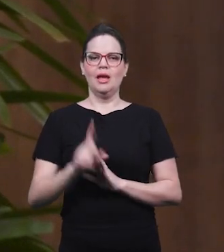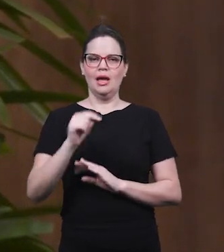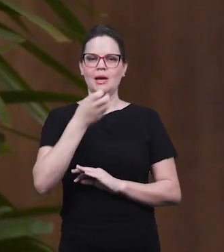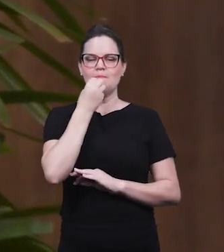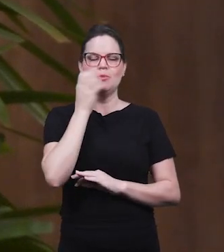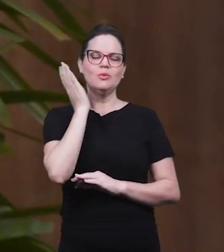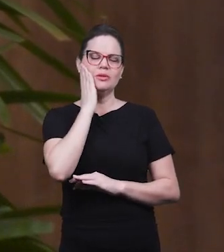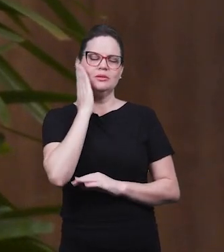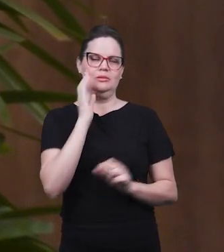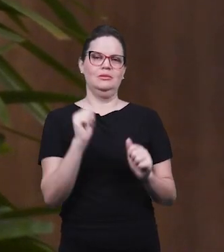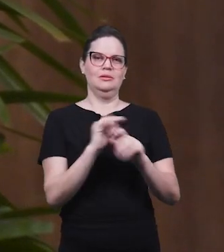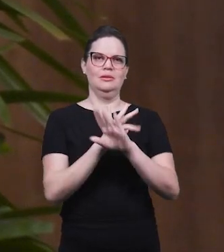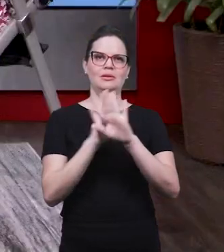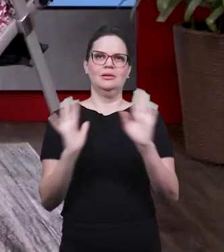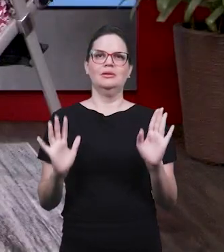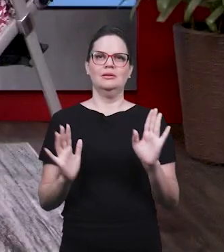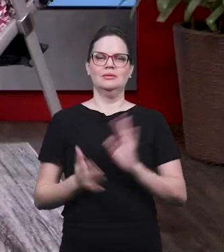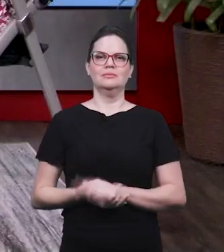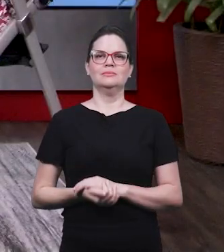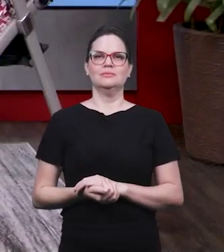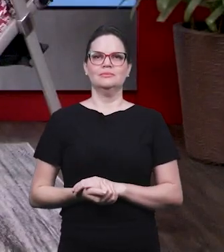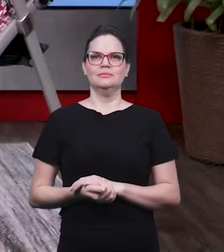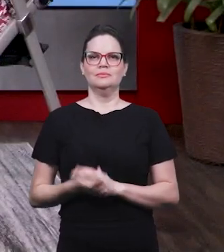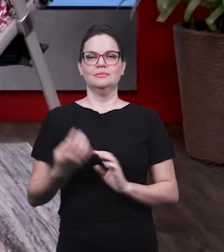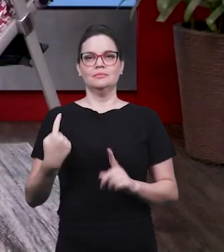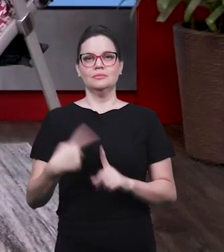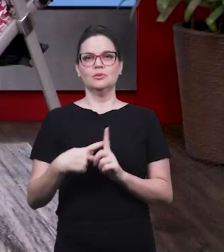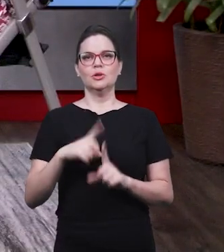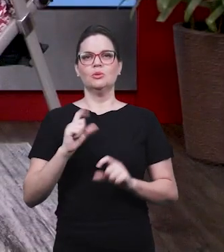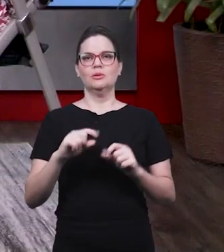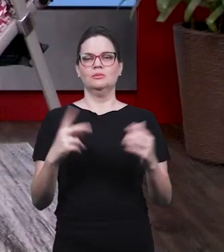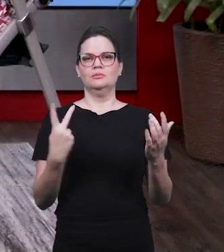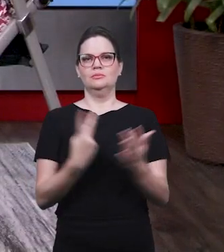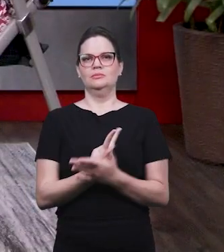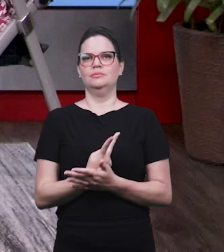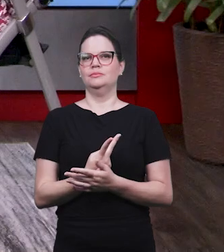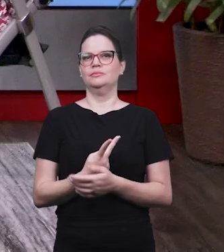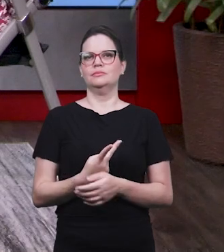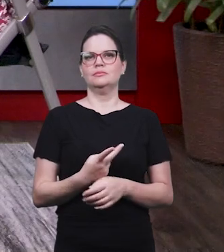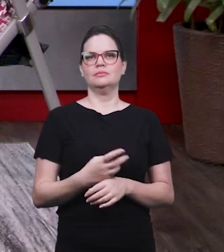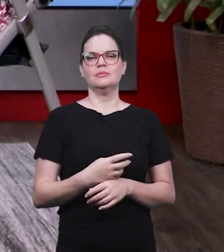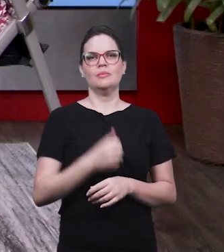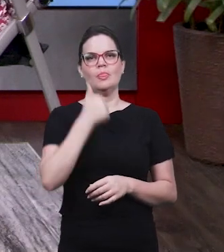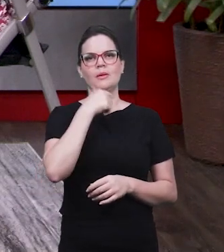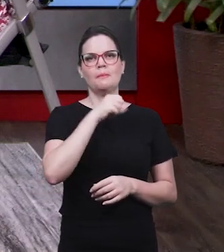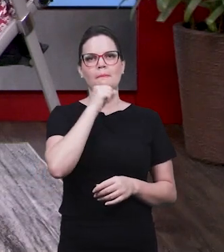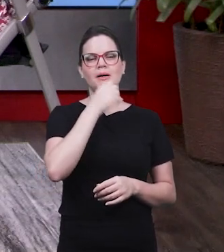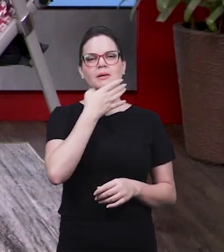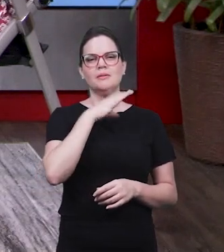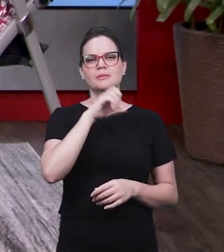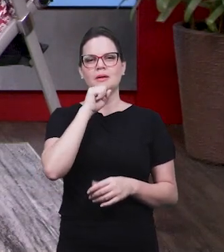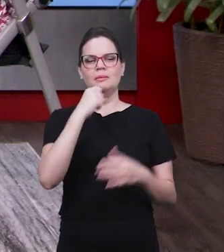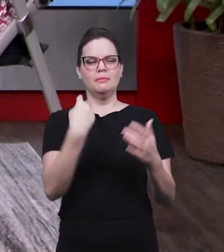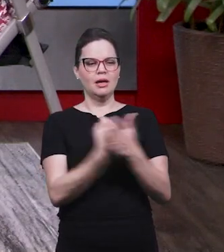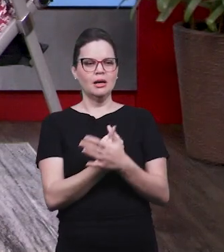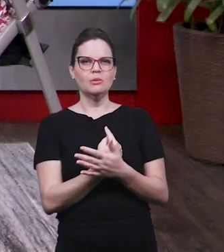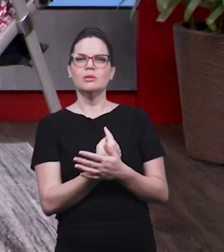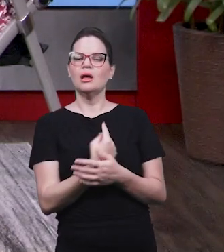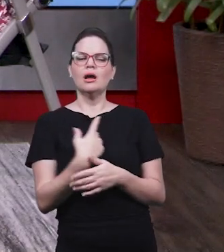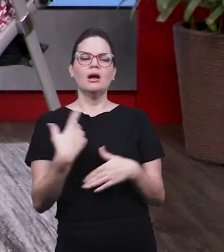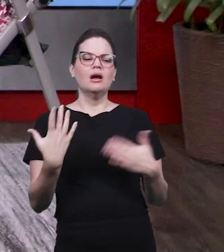ser, porque às vezes até mesmo, vamos supor, os pais perguntam, meu